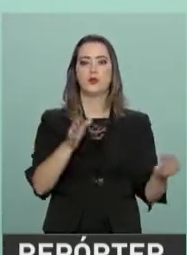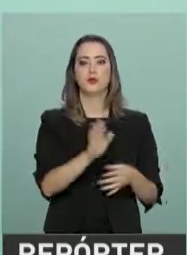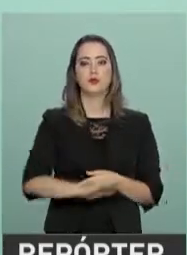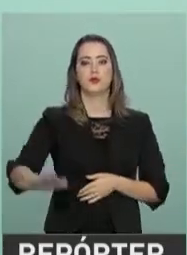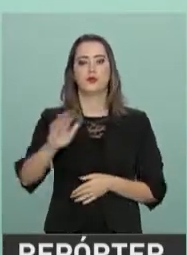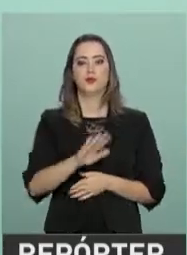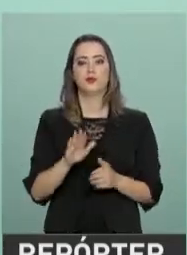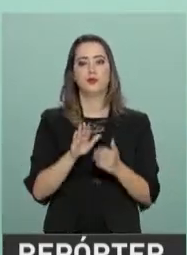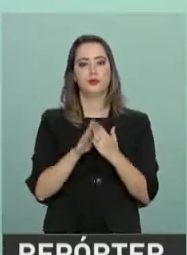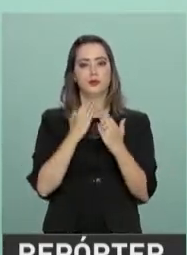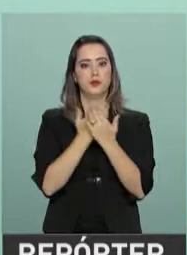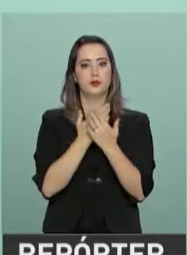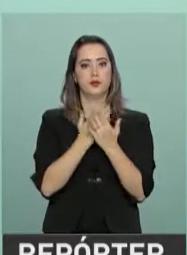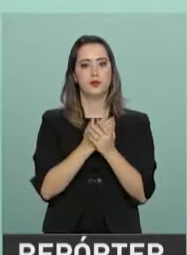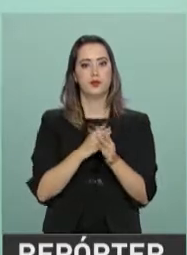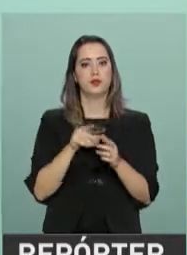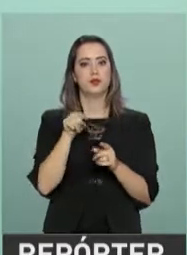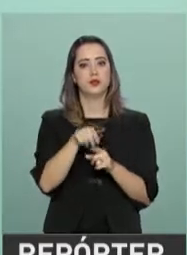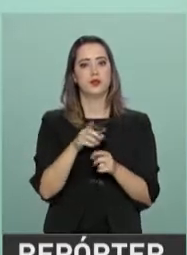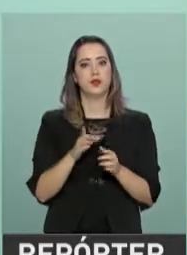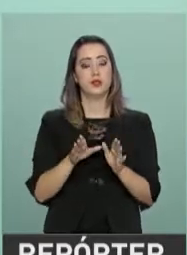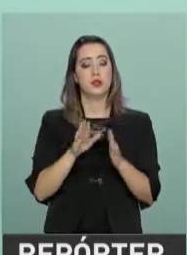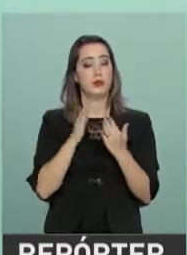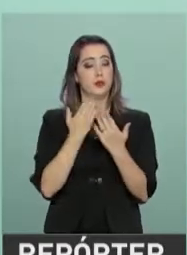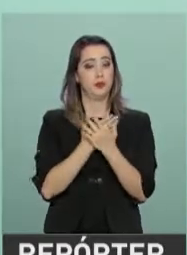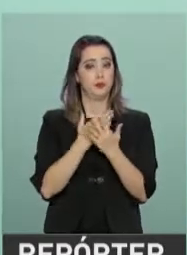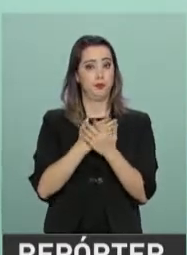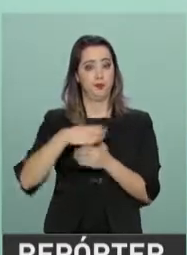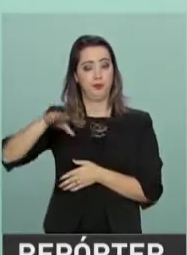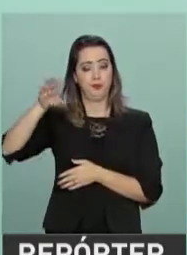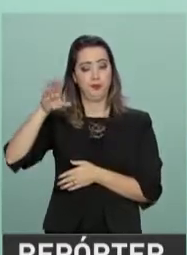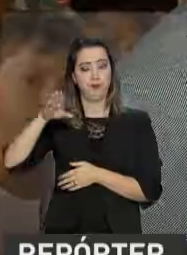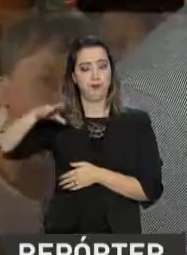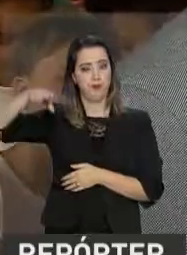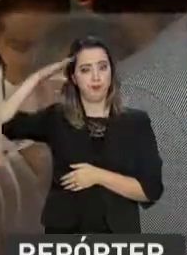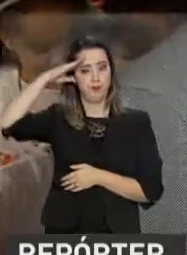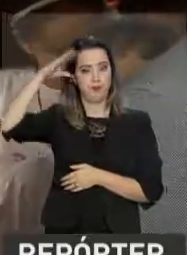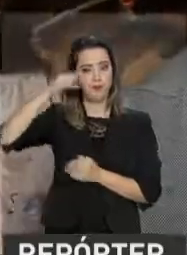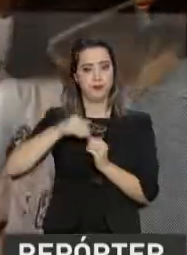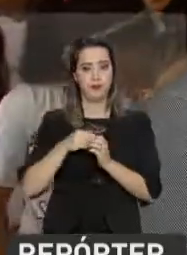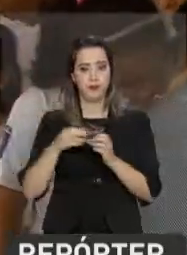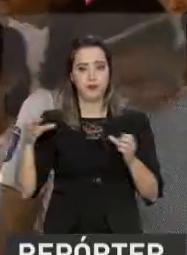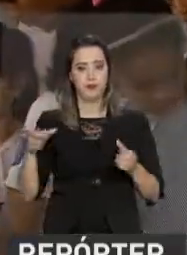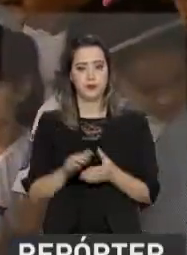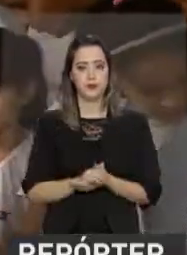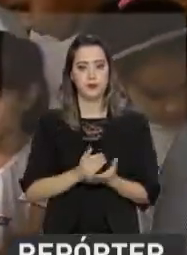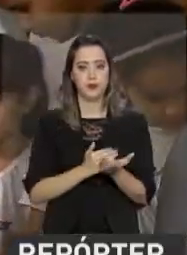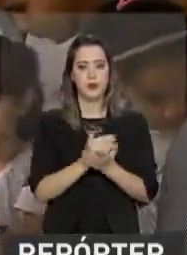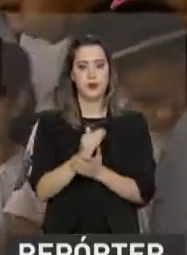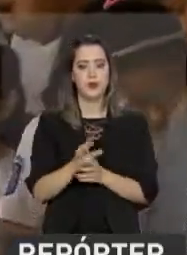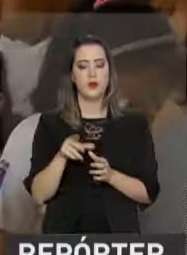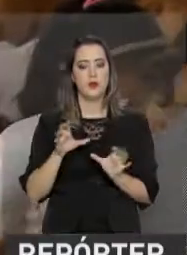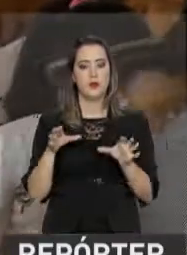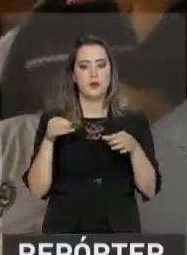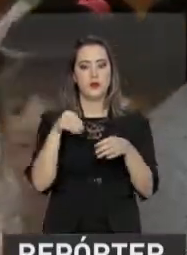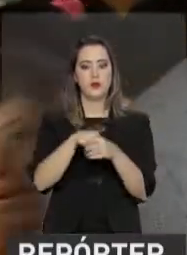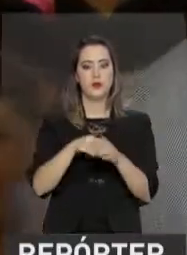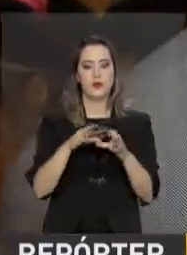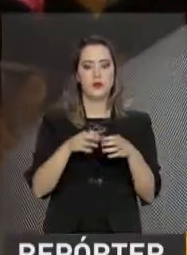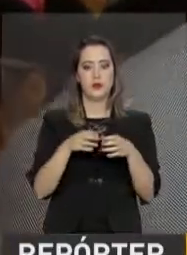esse é um projeto que começa nas escolas militares e depois obviamente dependendo de interesse inclusive de outros ministérios